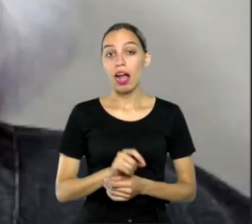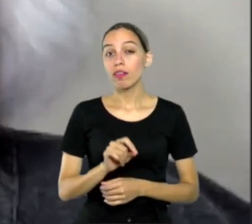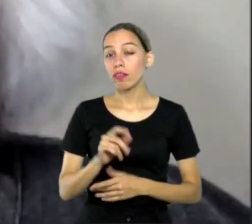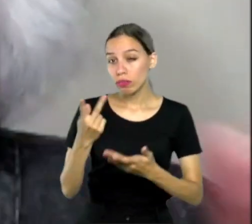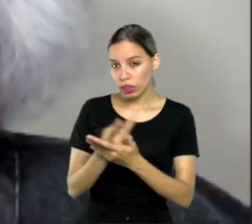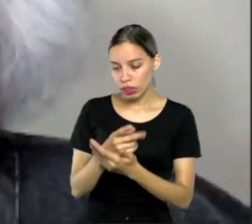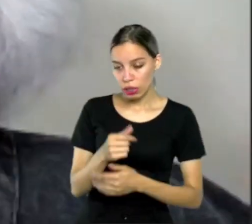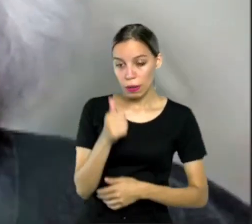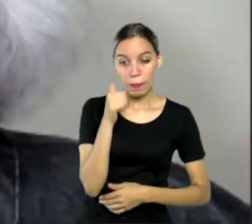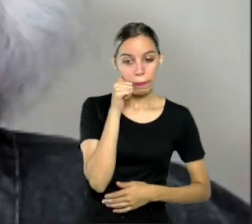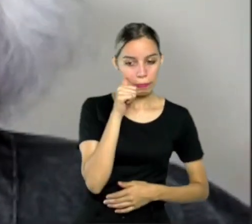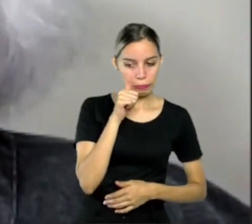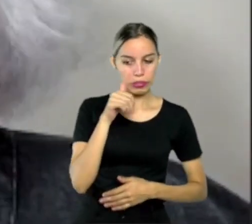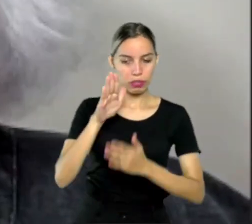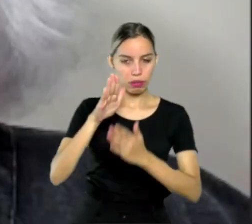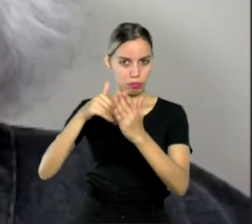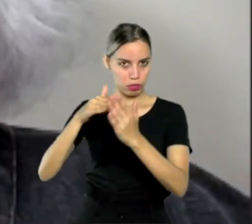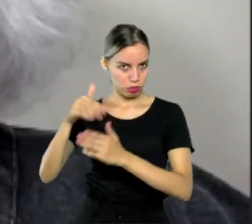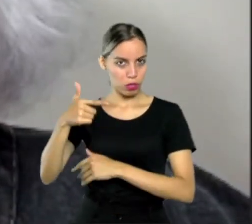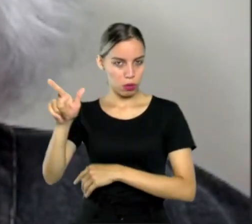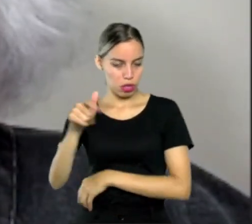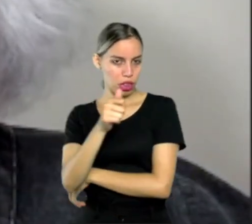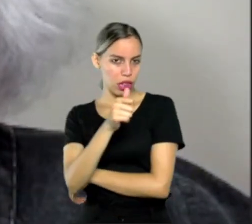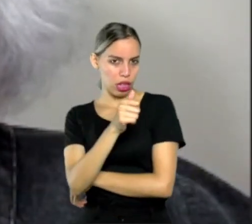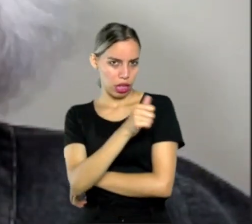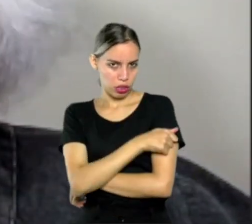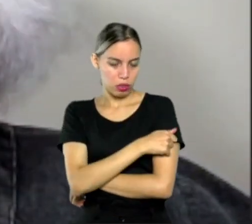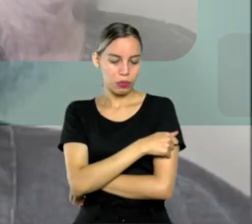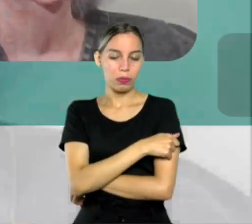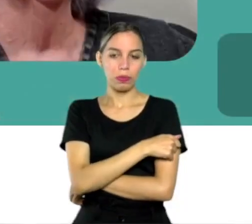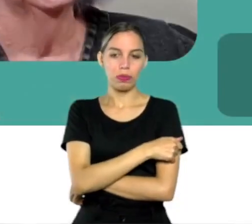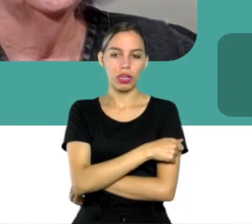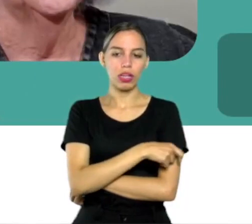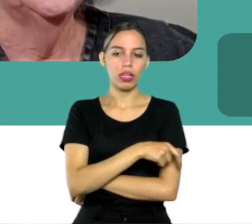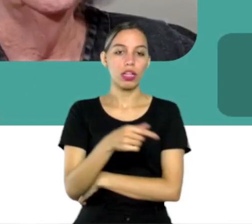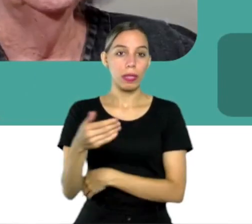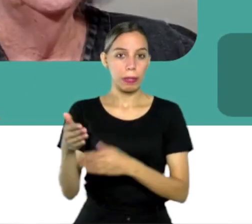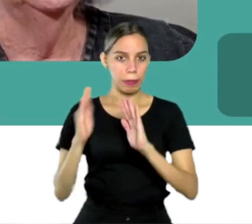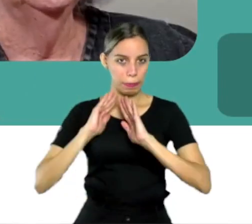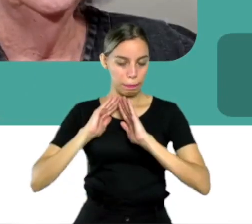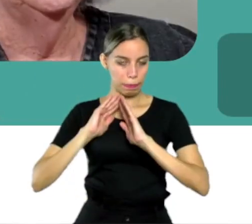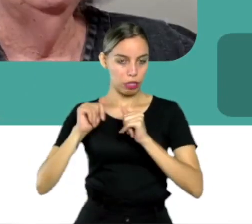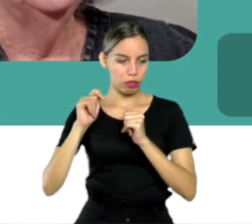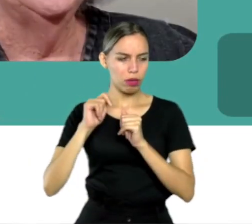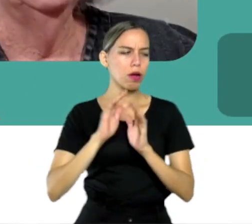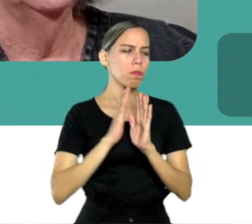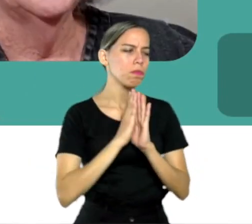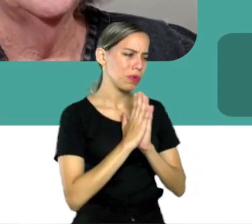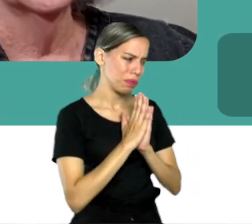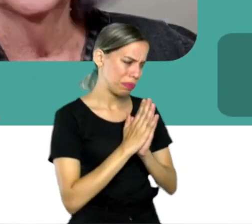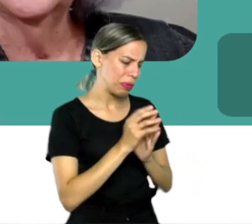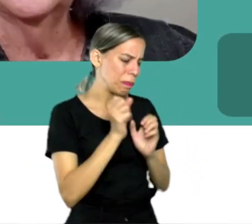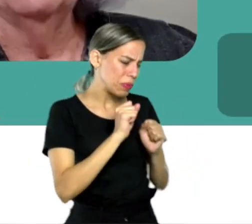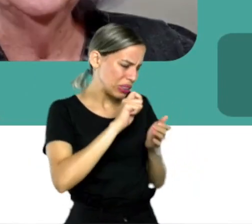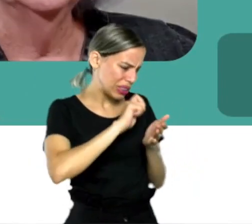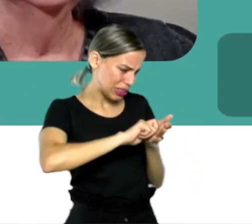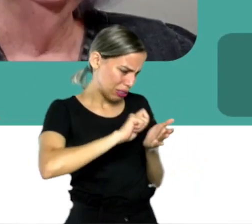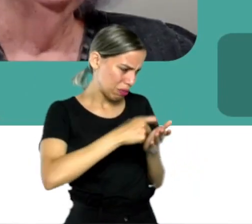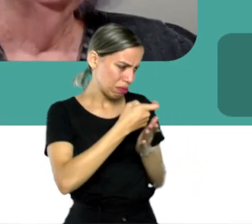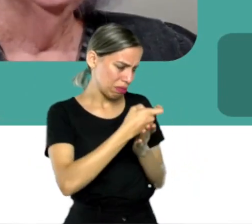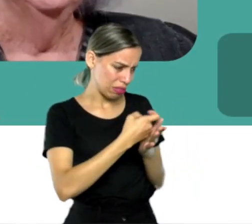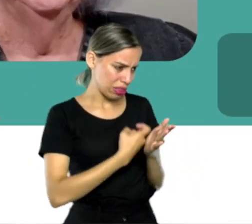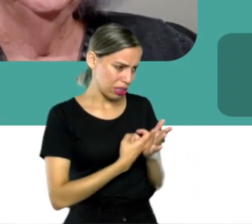os colegas já estavam achando, né? Você podia escrever um texto, porque eu ganhei um prêmio lá, acho que em